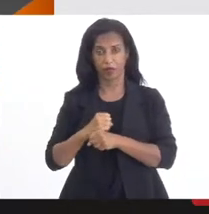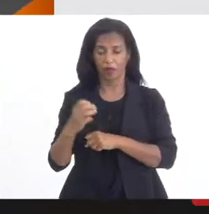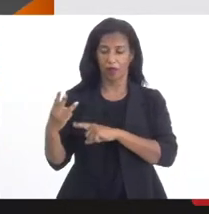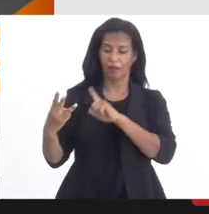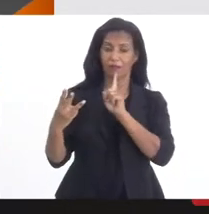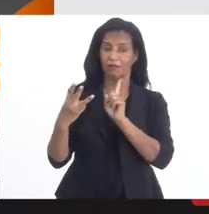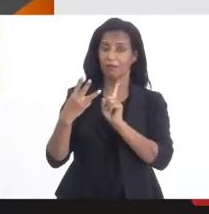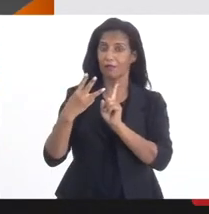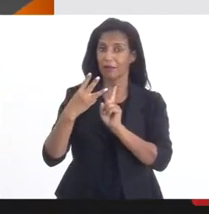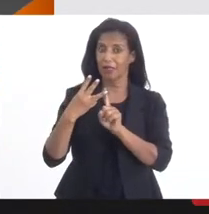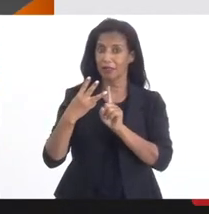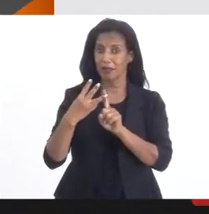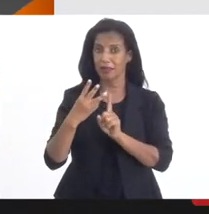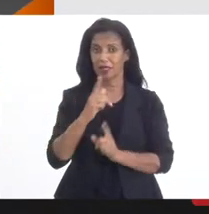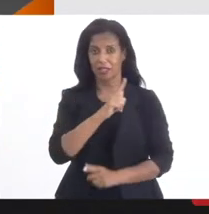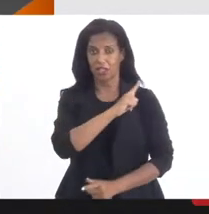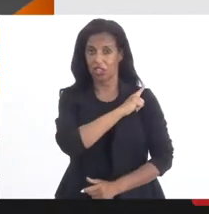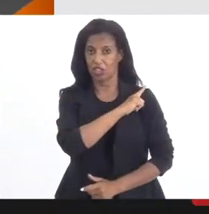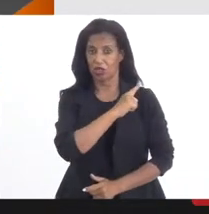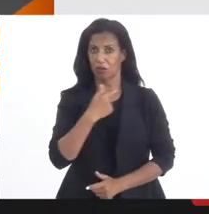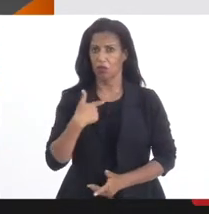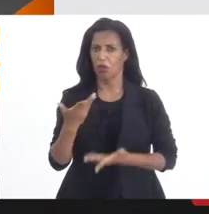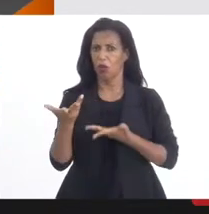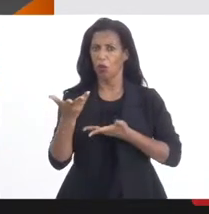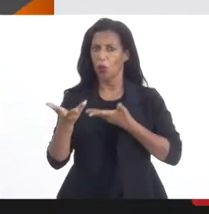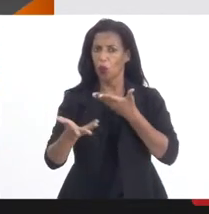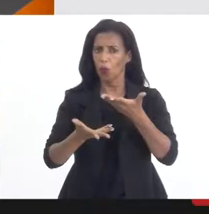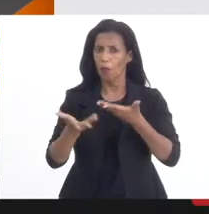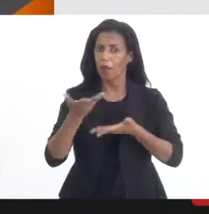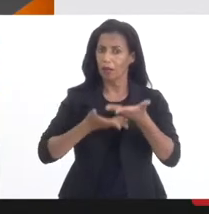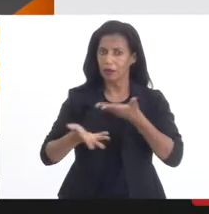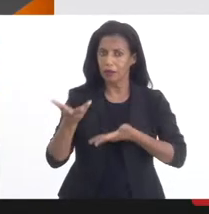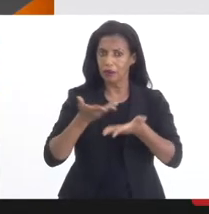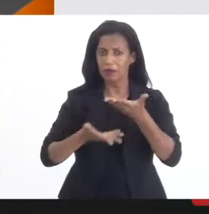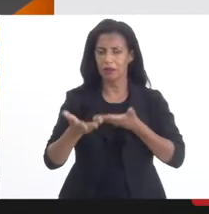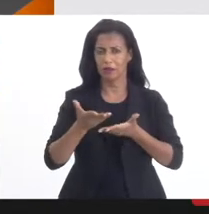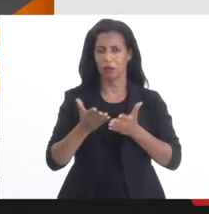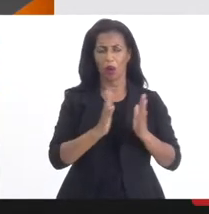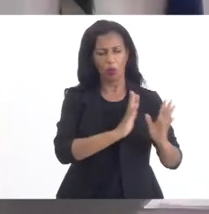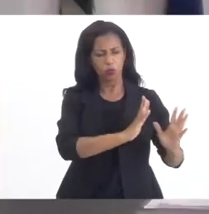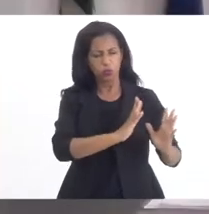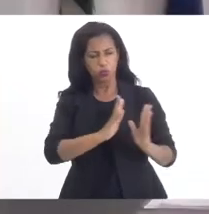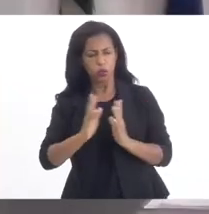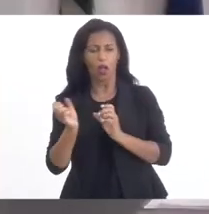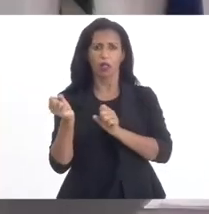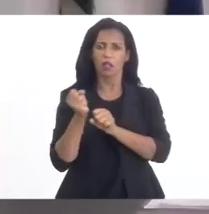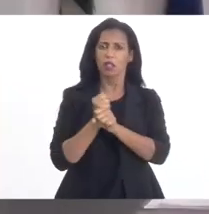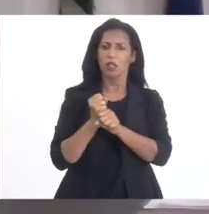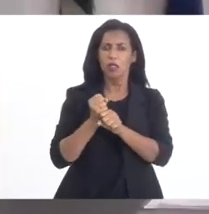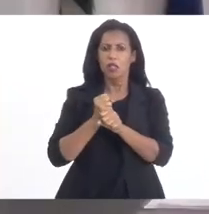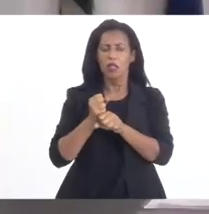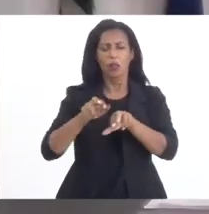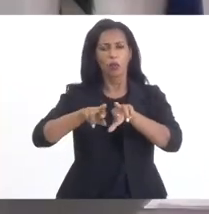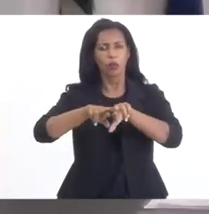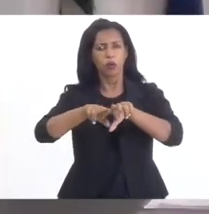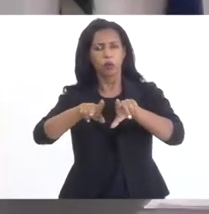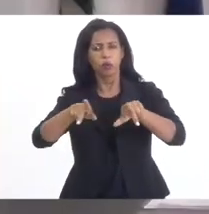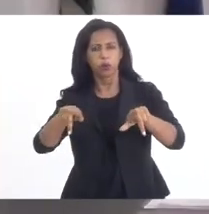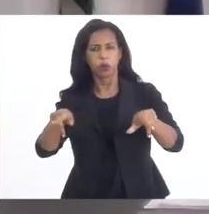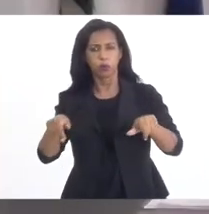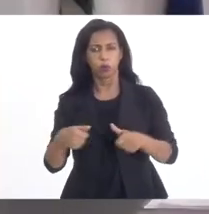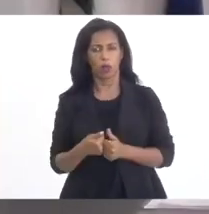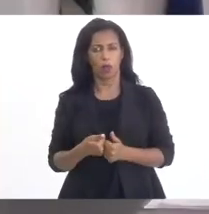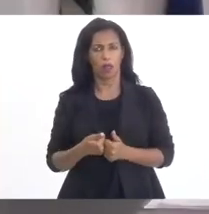terceira gestão que eu participo. Ao longo desses anos, frequentei por diversas vezes